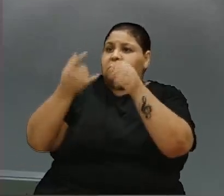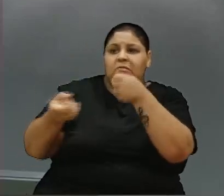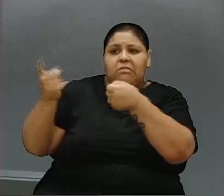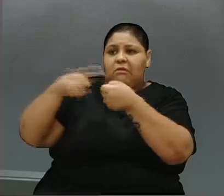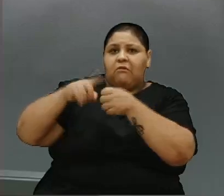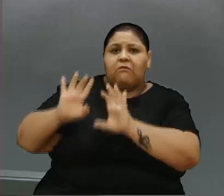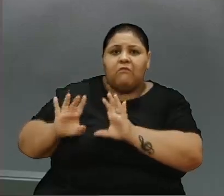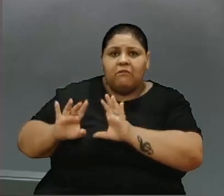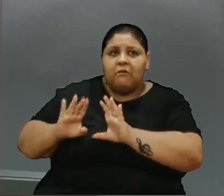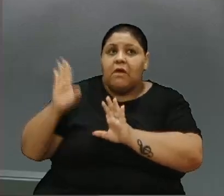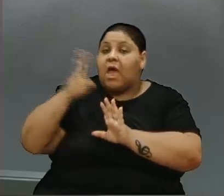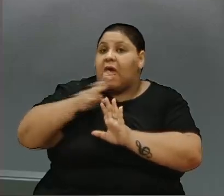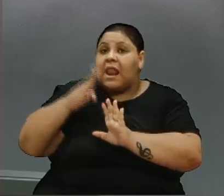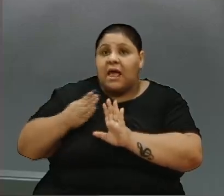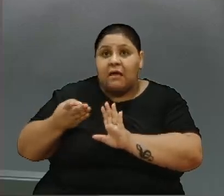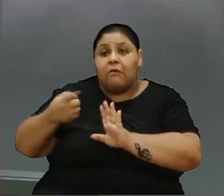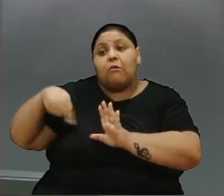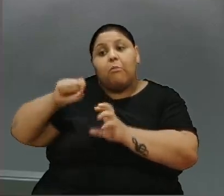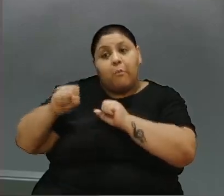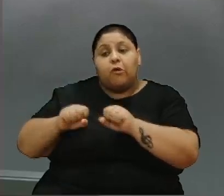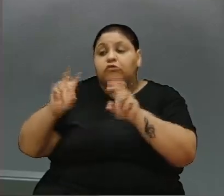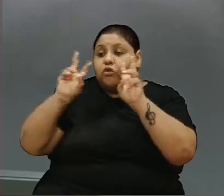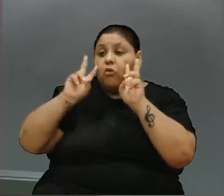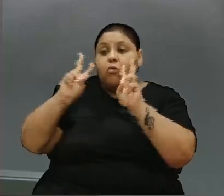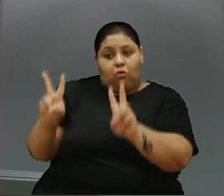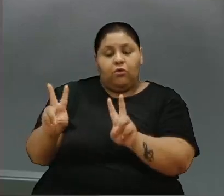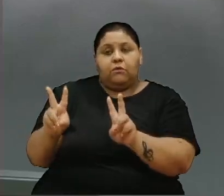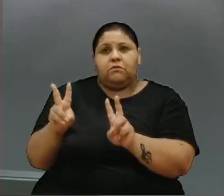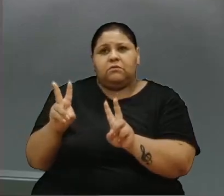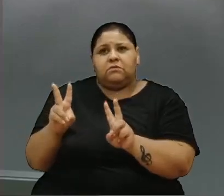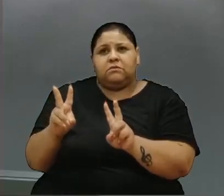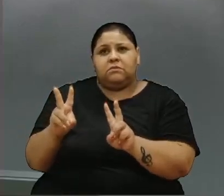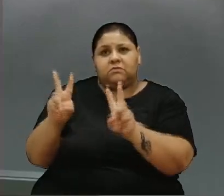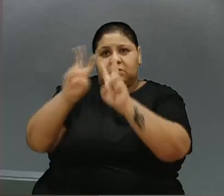retornaram. É urgente que a gente possa olhar para esse